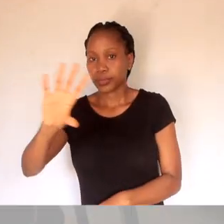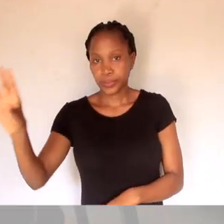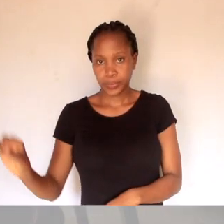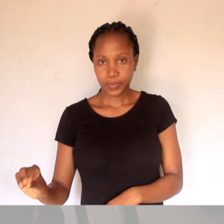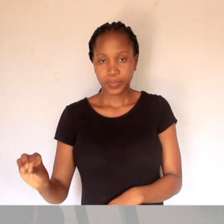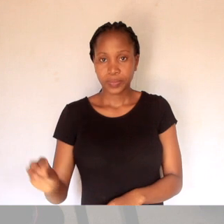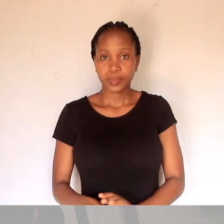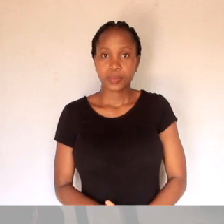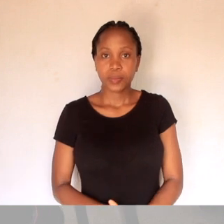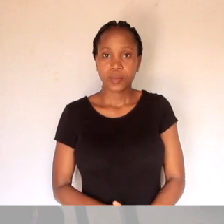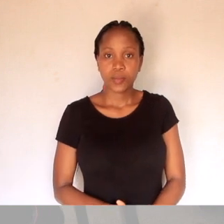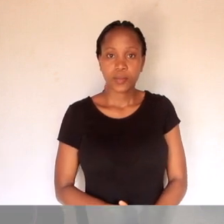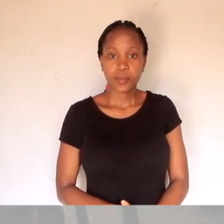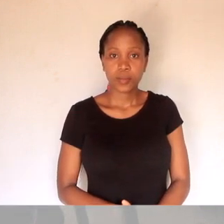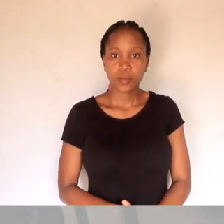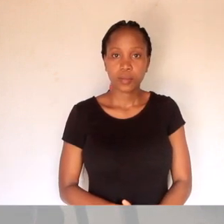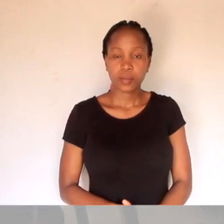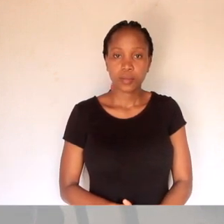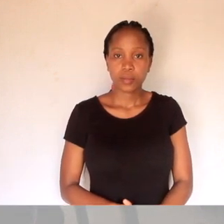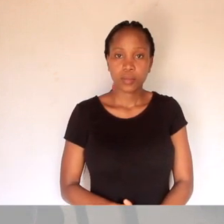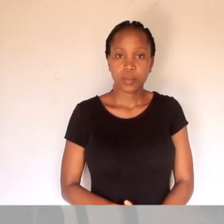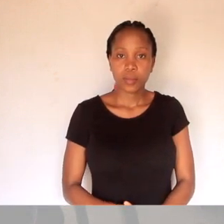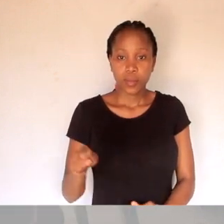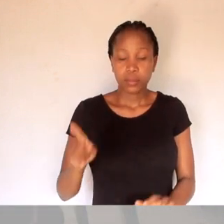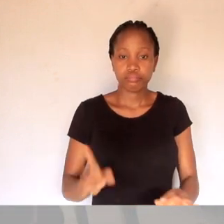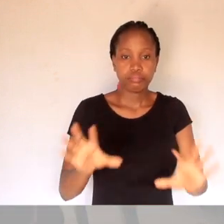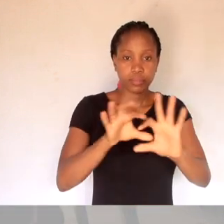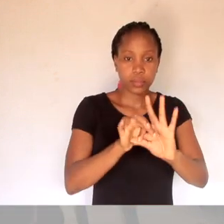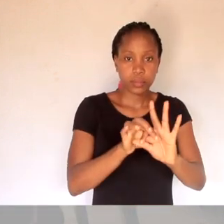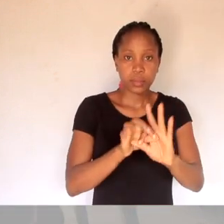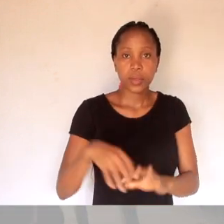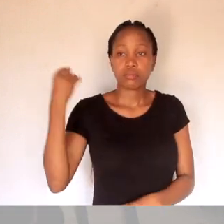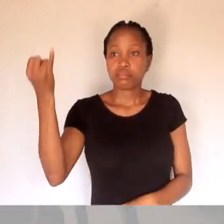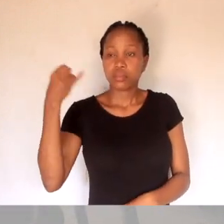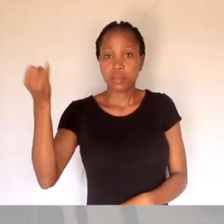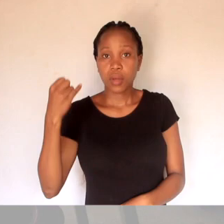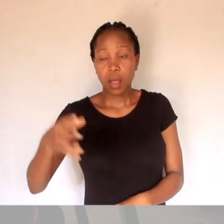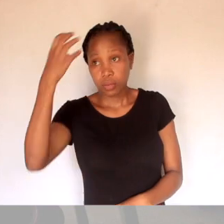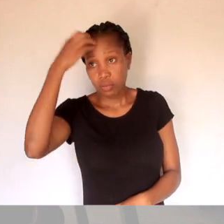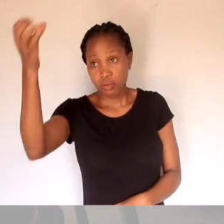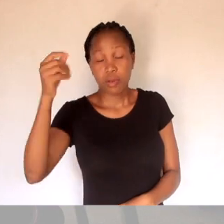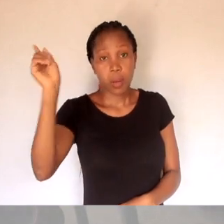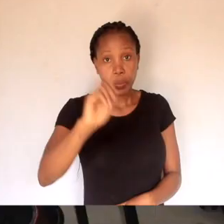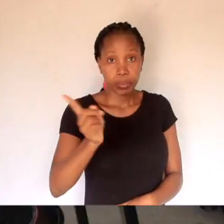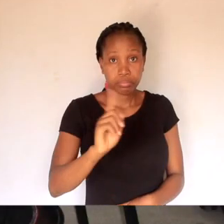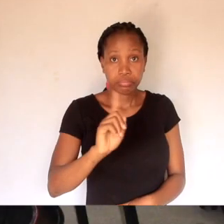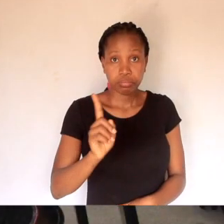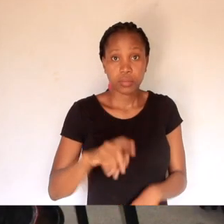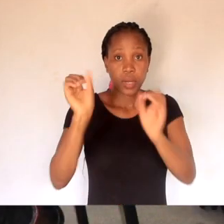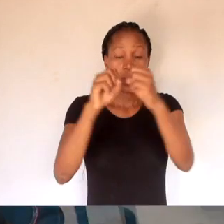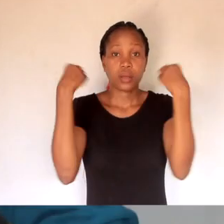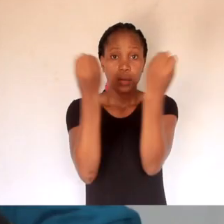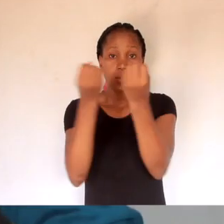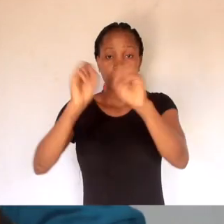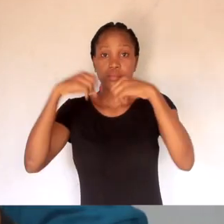Uma rede, coligação de organizações não governamentais, associações, organizações comunitárias de base